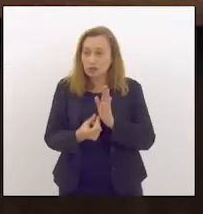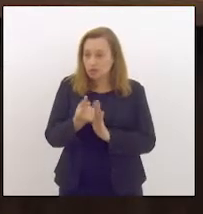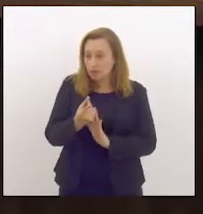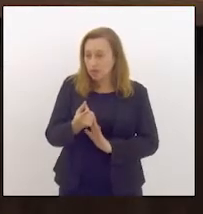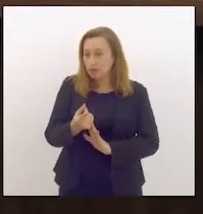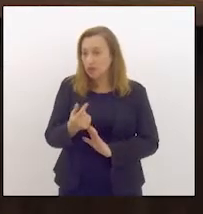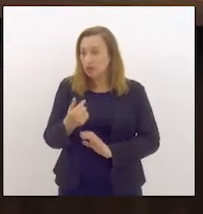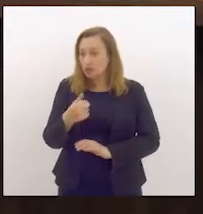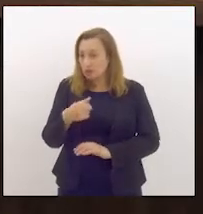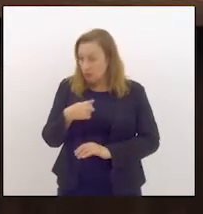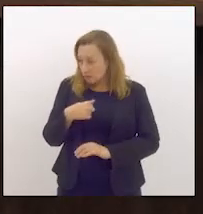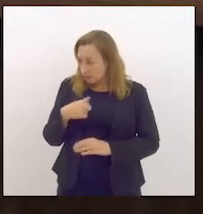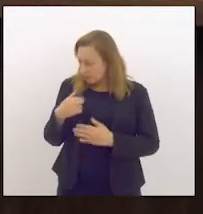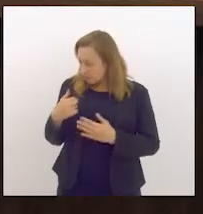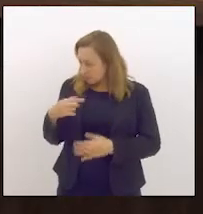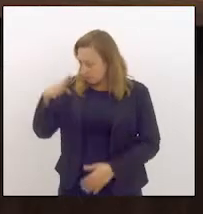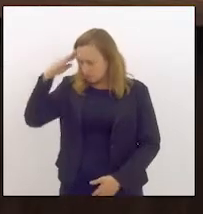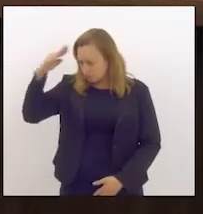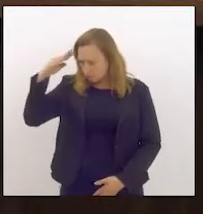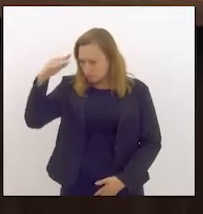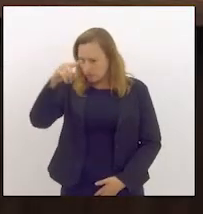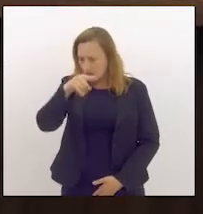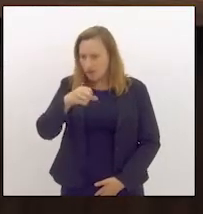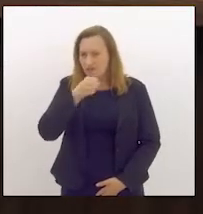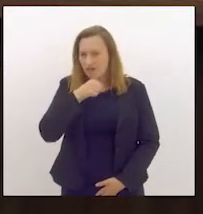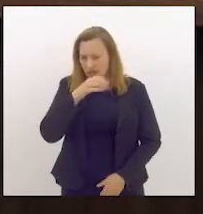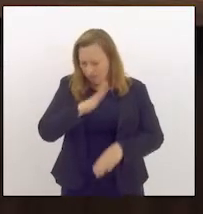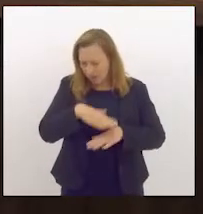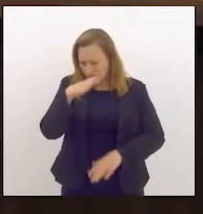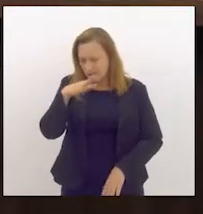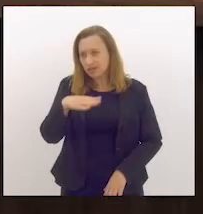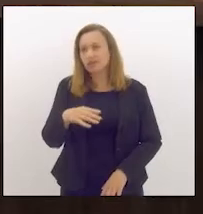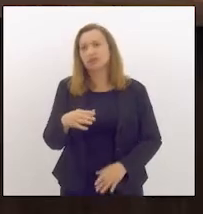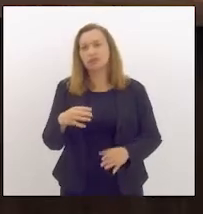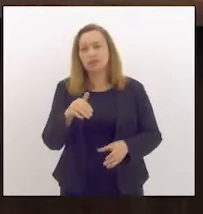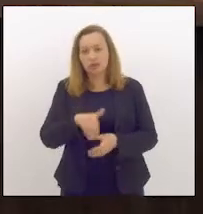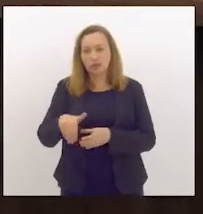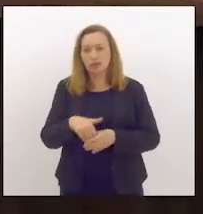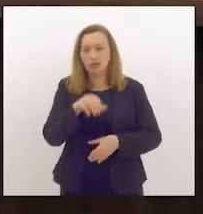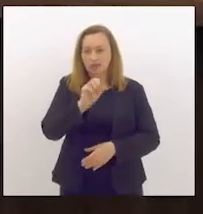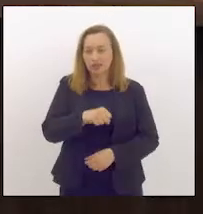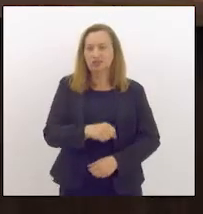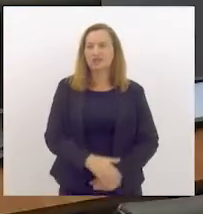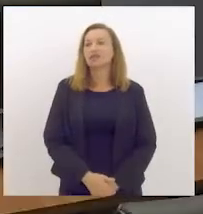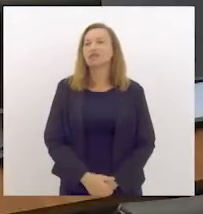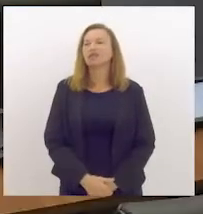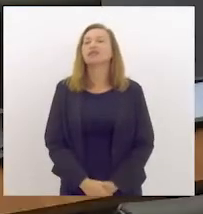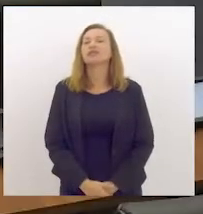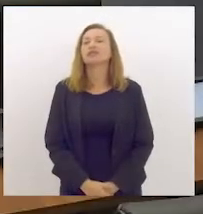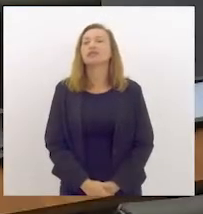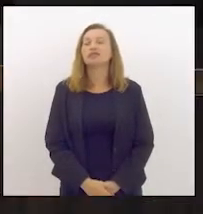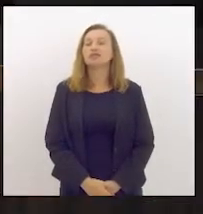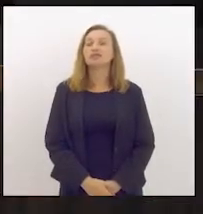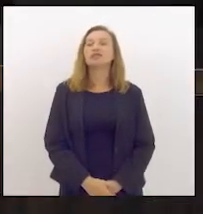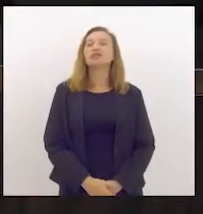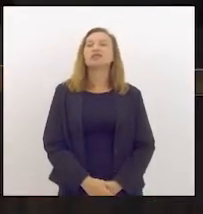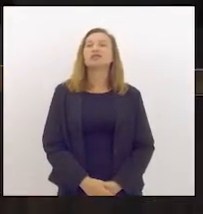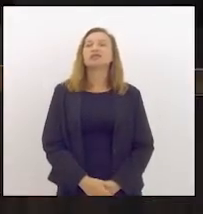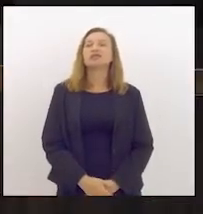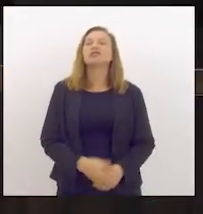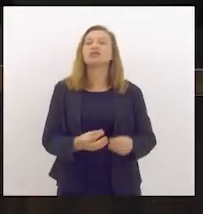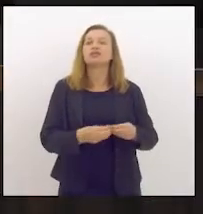mas eu tenho que bater continência para ele que ele é mais velho o voto também a favorável pareceres emitidos